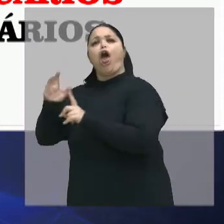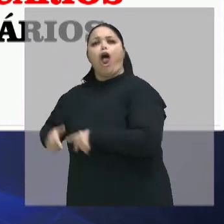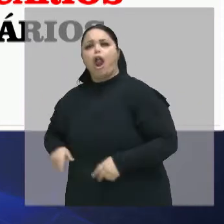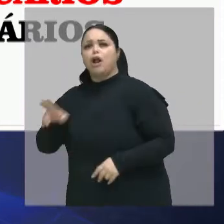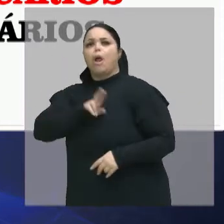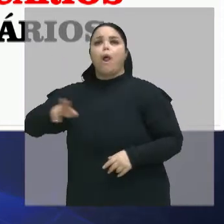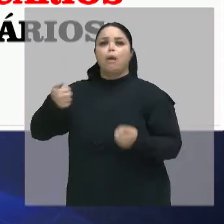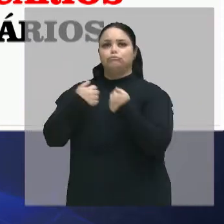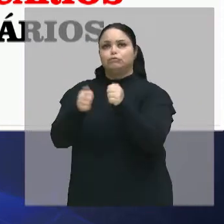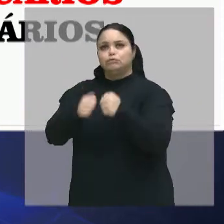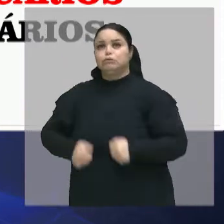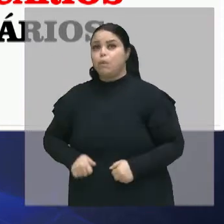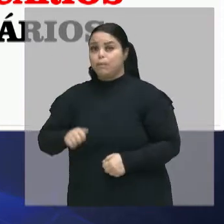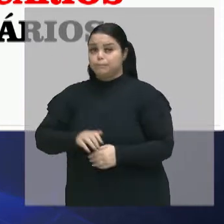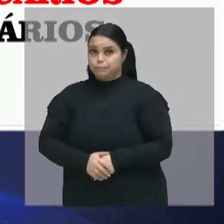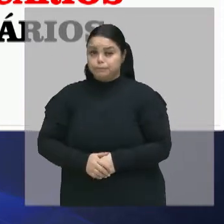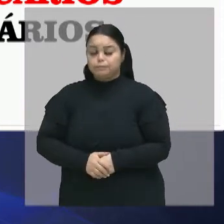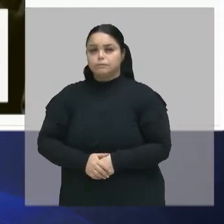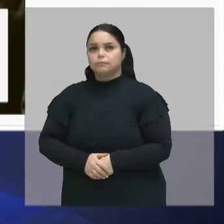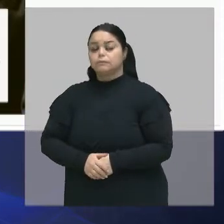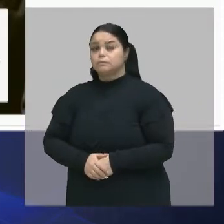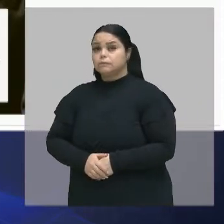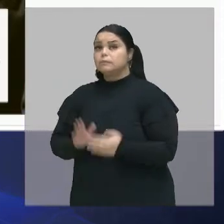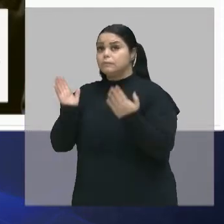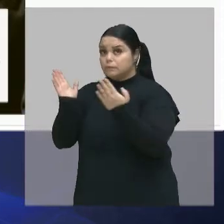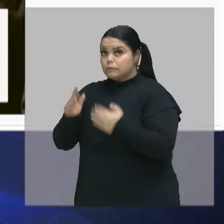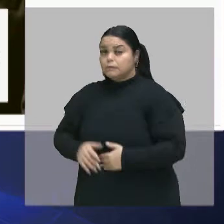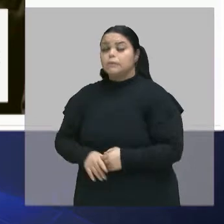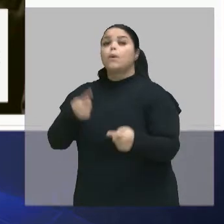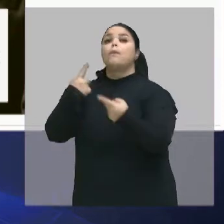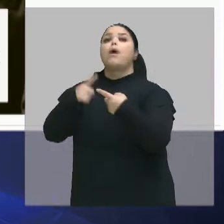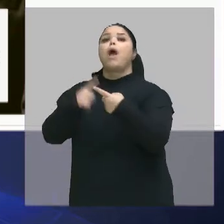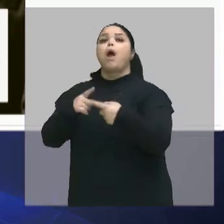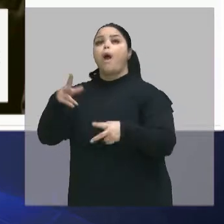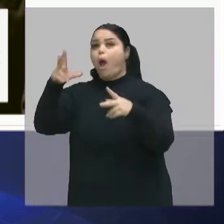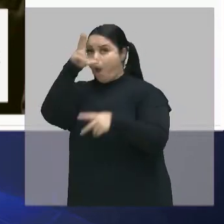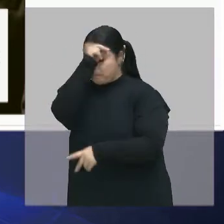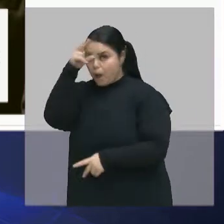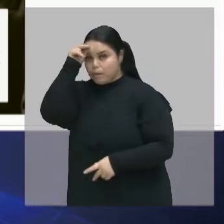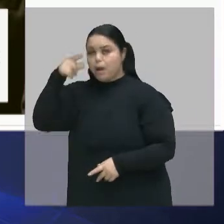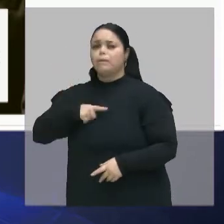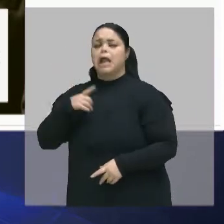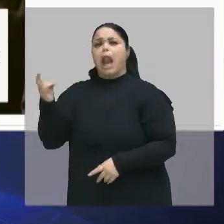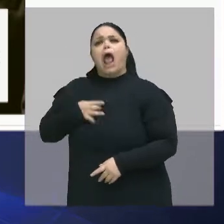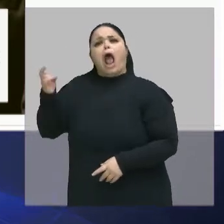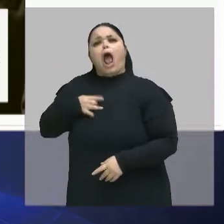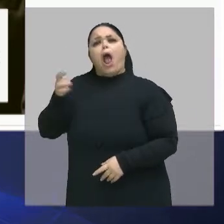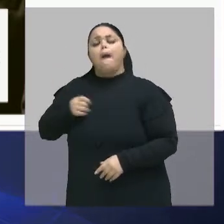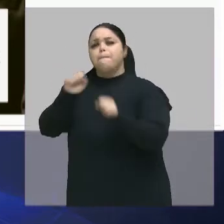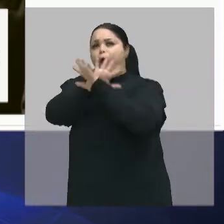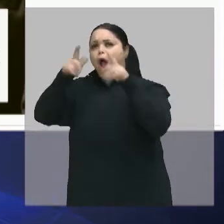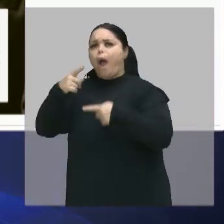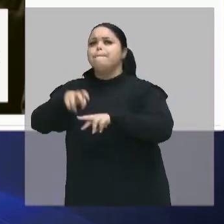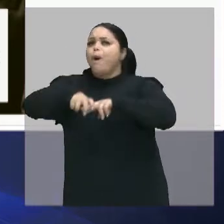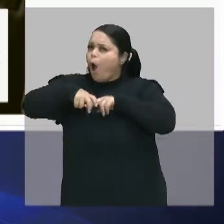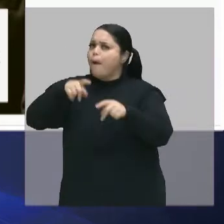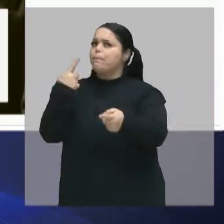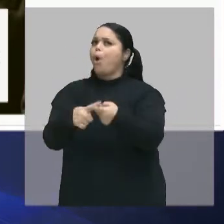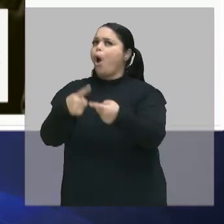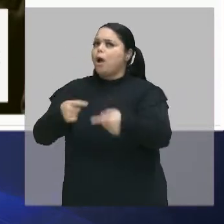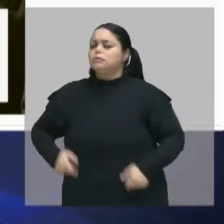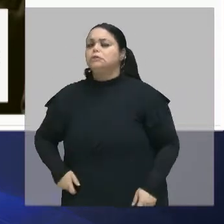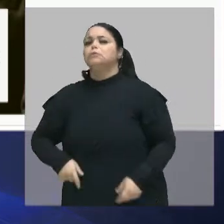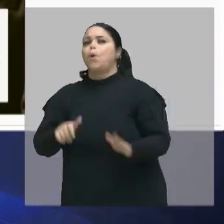do transporte coletivo. Pode passar? Porque o prefeito tem medo da transparência. Isso por conta que